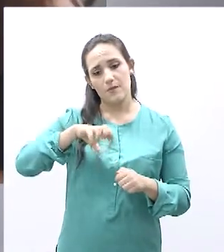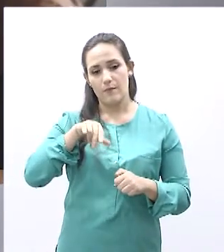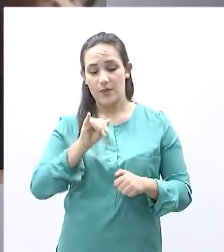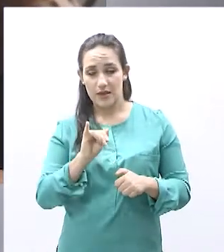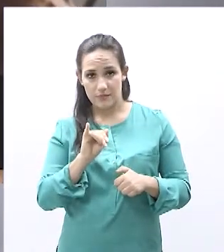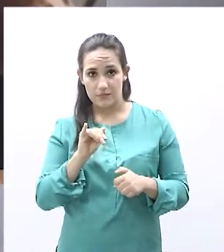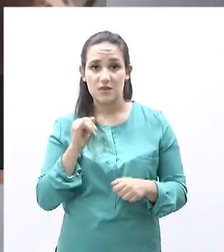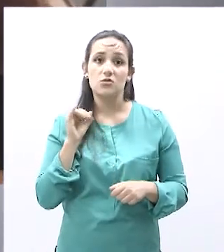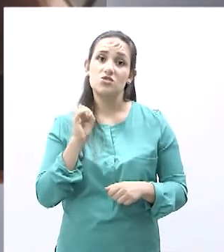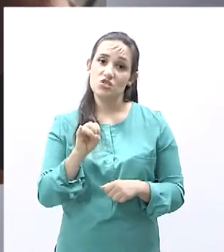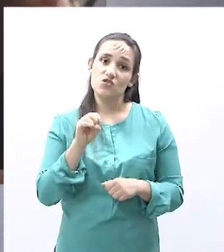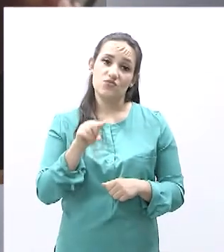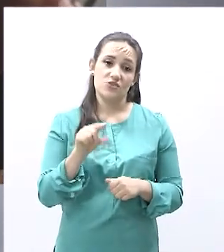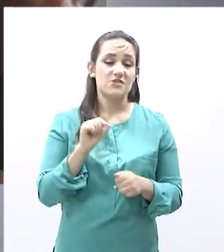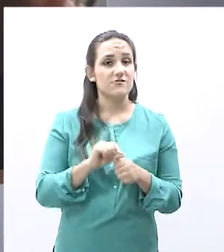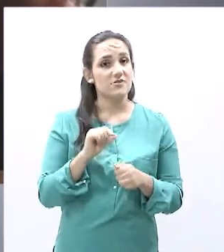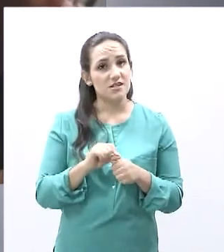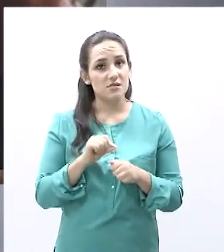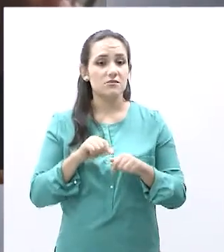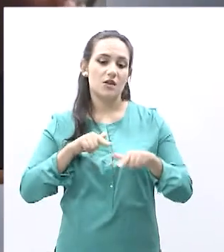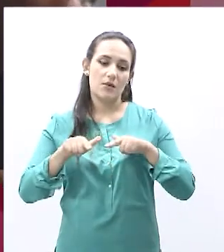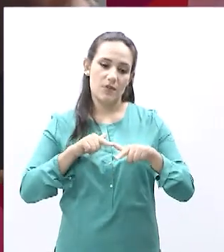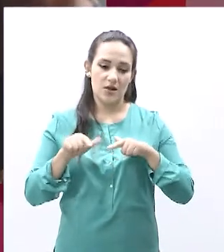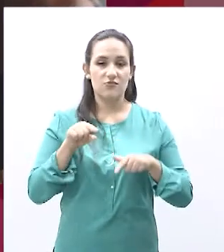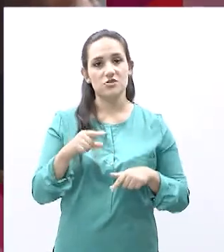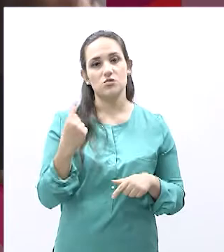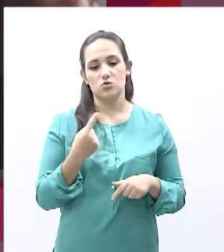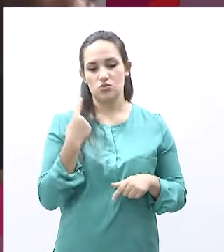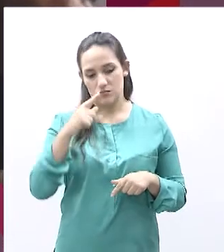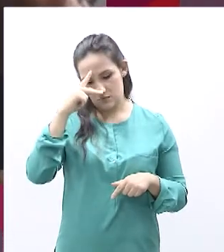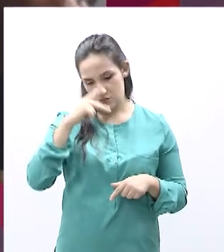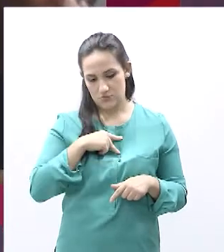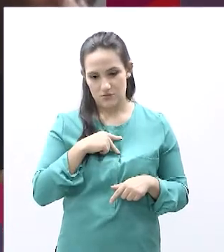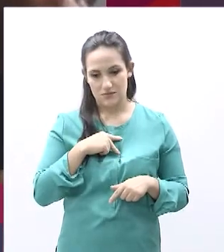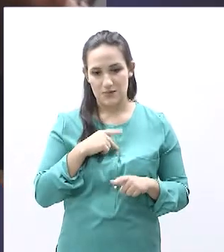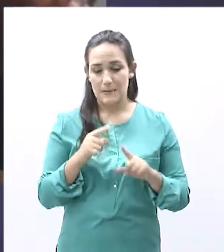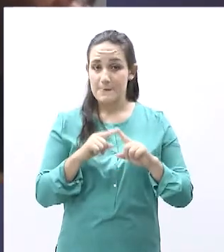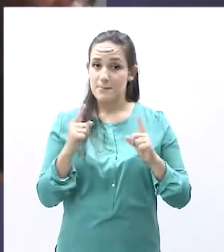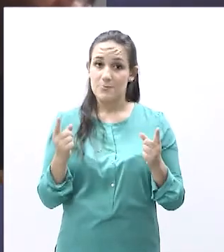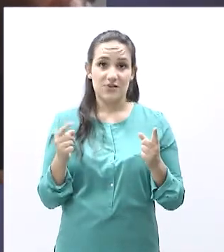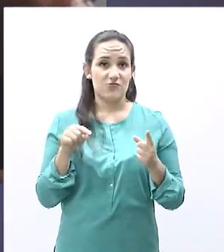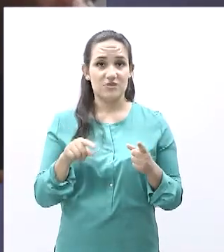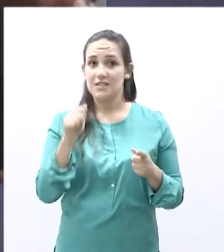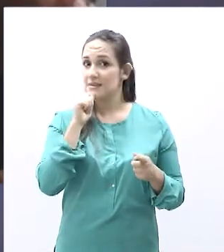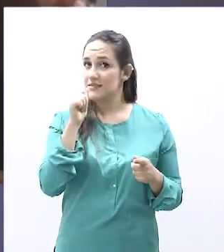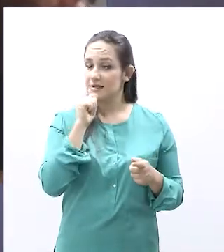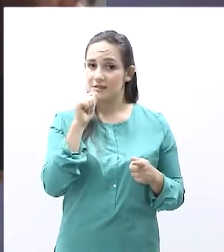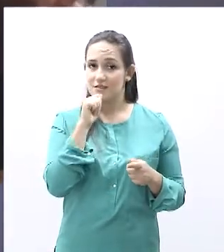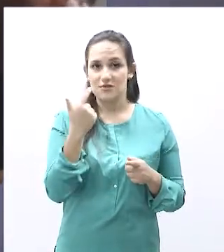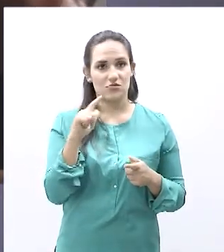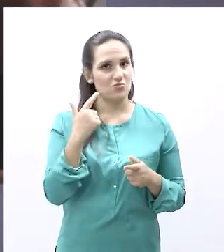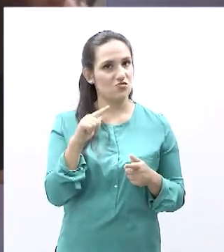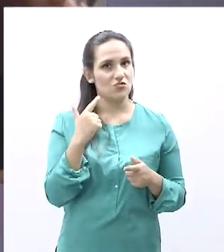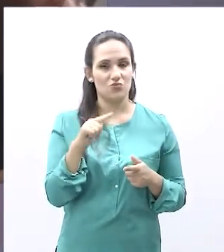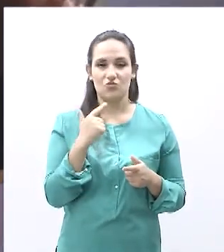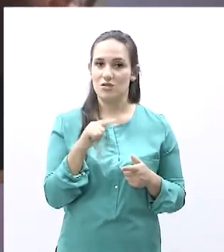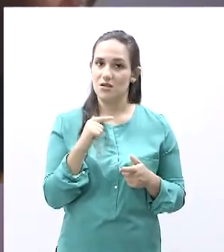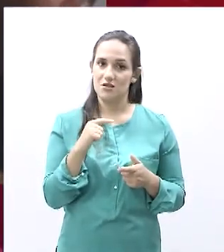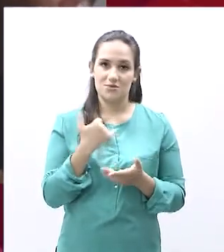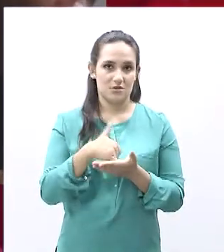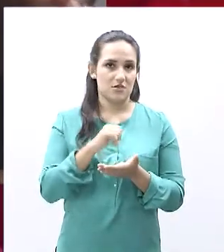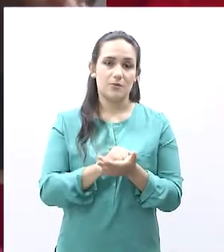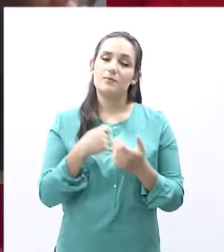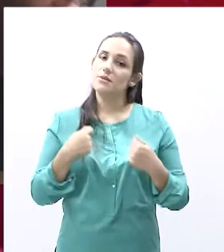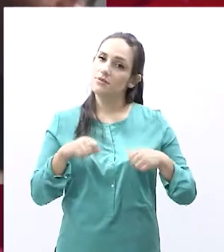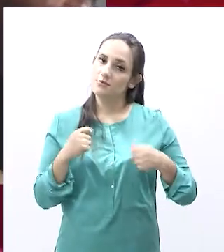se você tem um trabalho como autônomo, né, e não recolhe ainda, eu considero